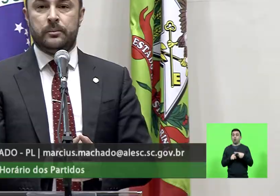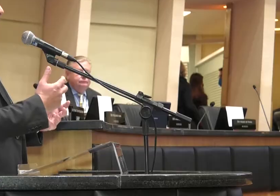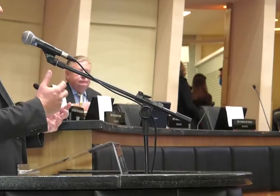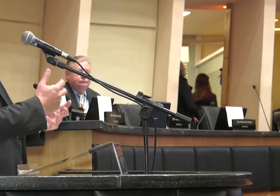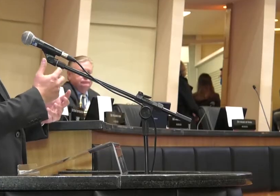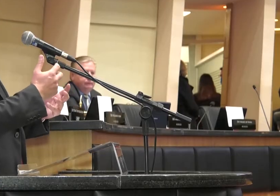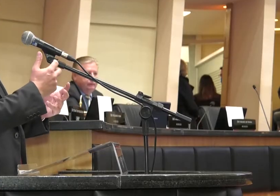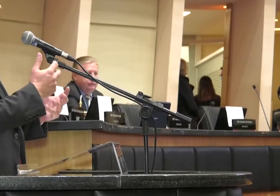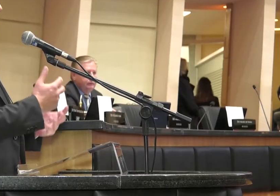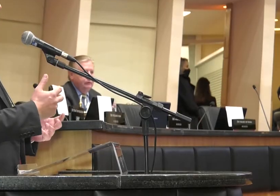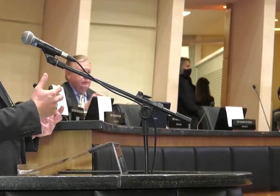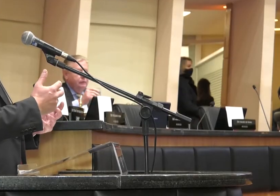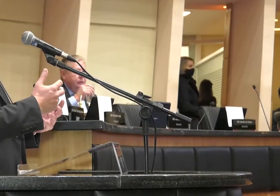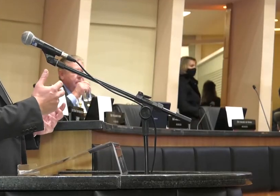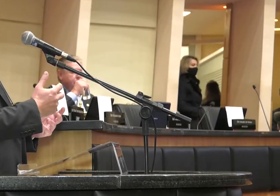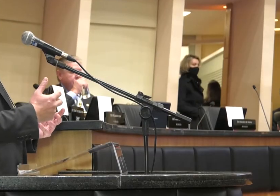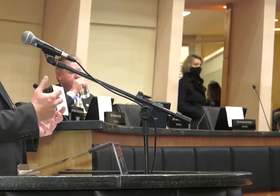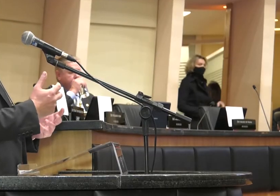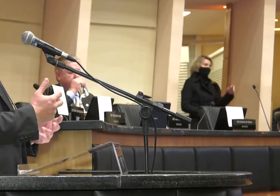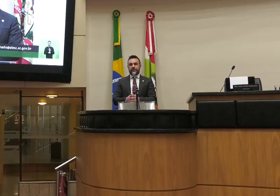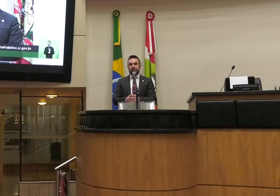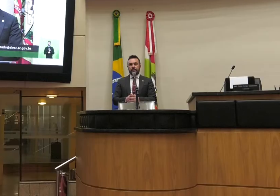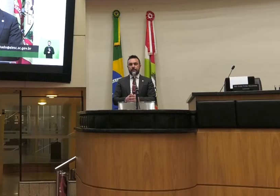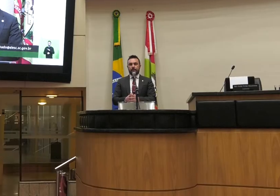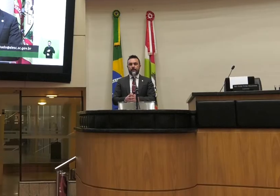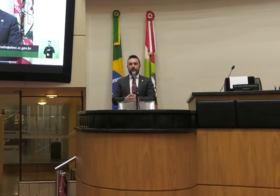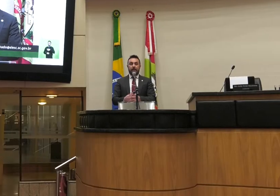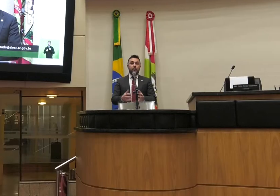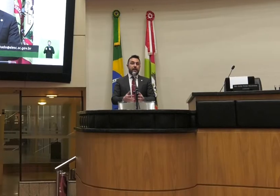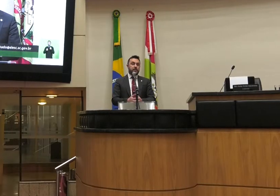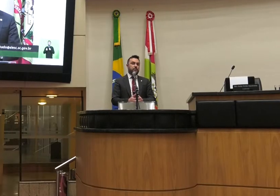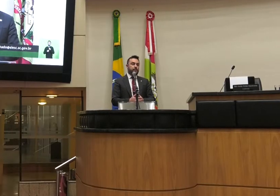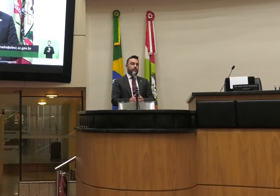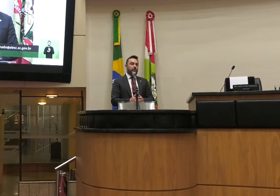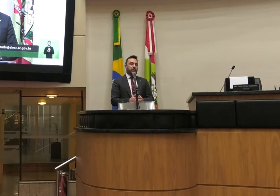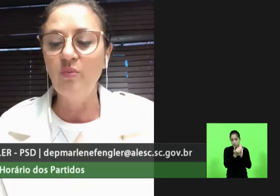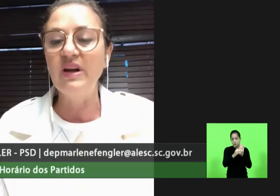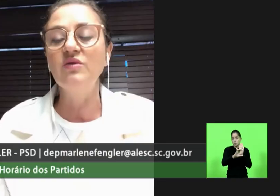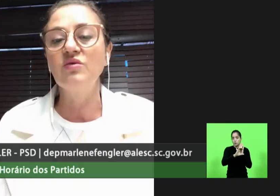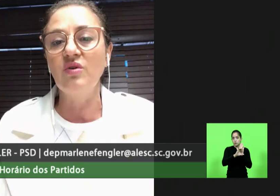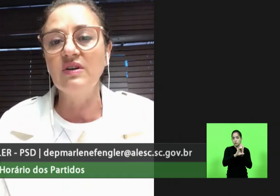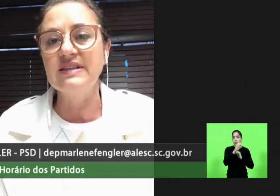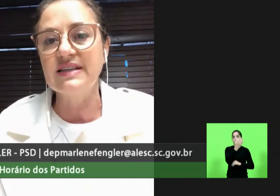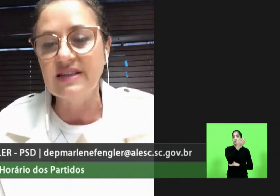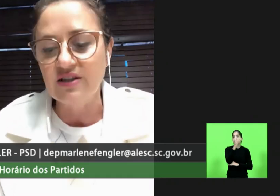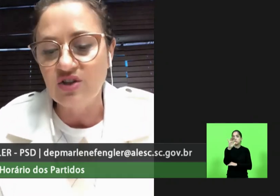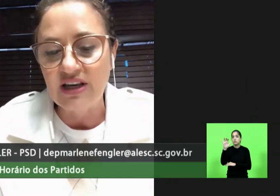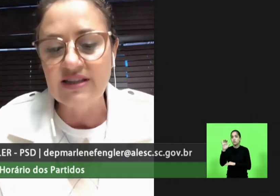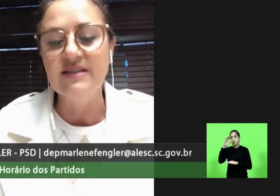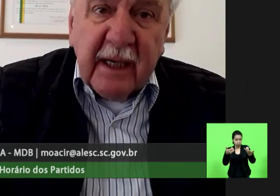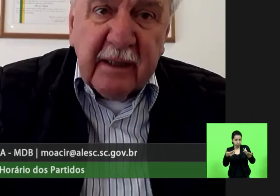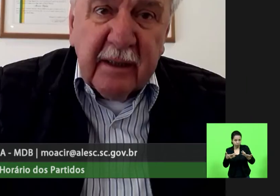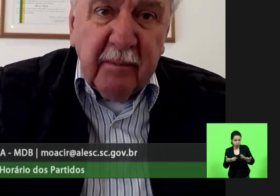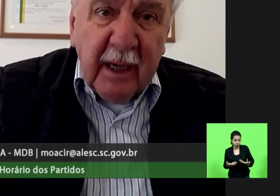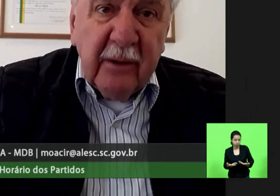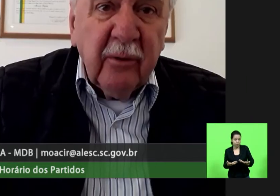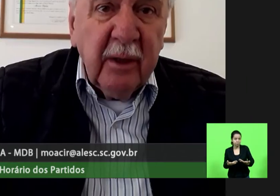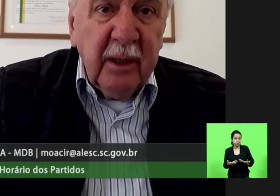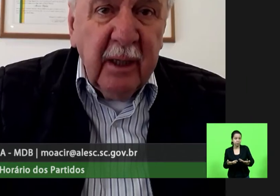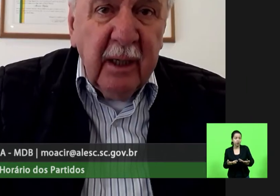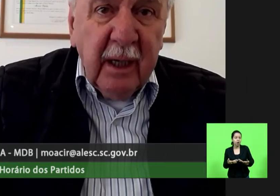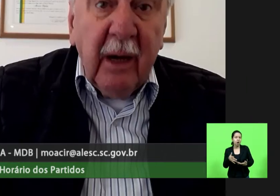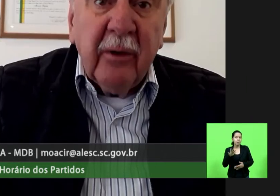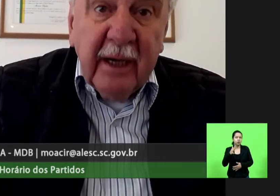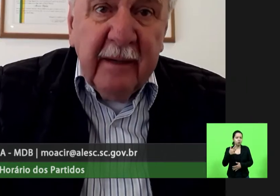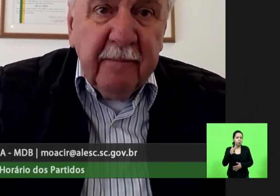trabalhando. O parlamentar demonstrou solidariedade à família da vítima e disse que é preciso ter mais ações para coibir crimes como